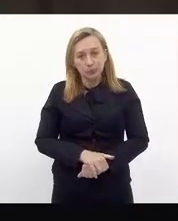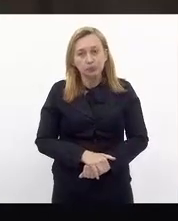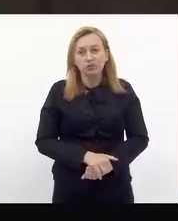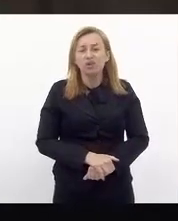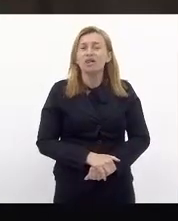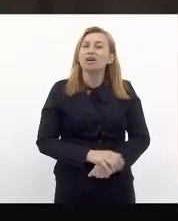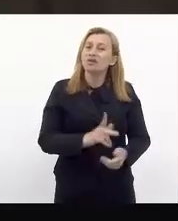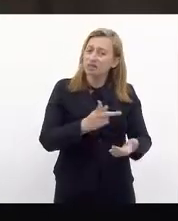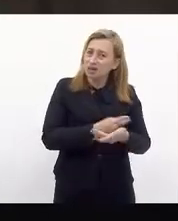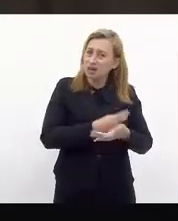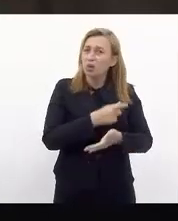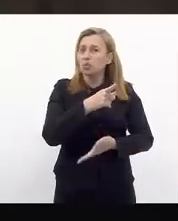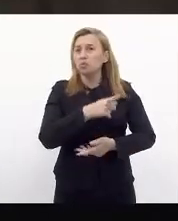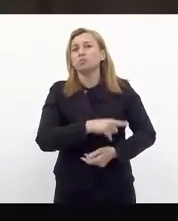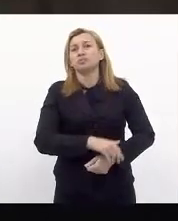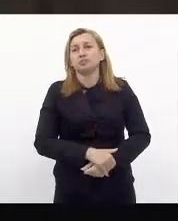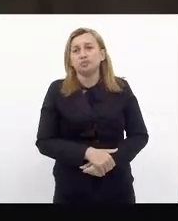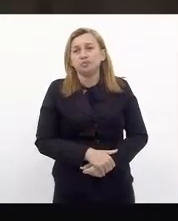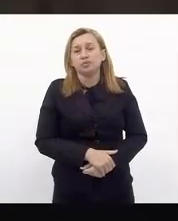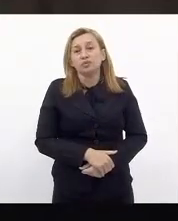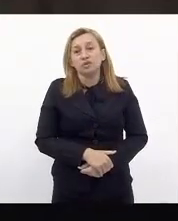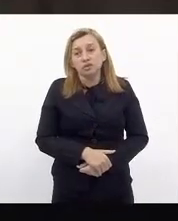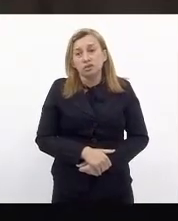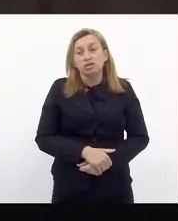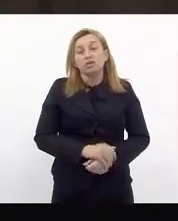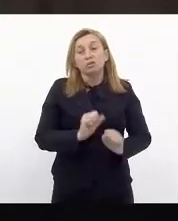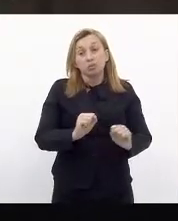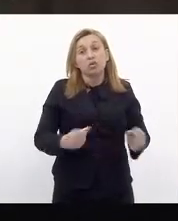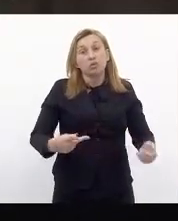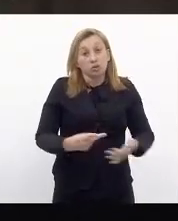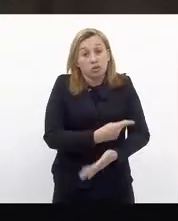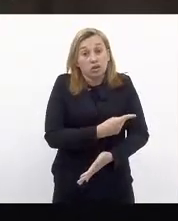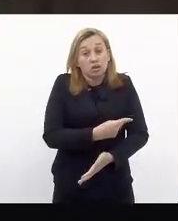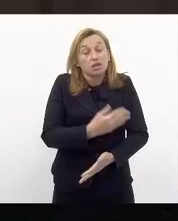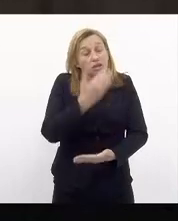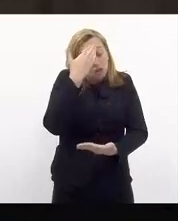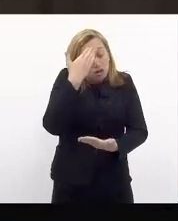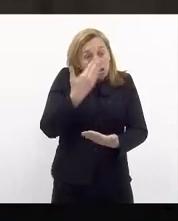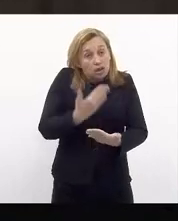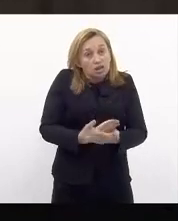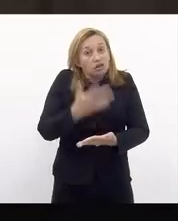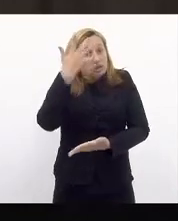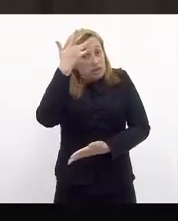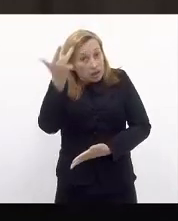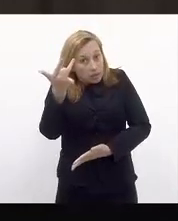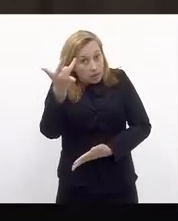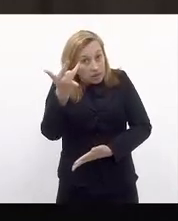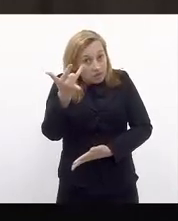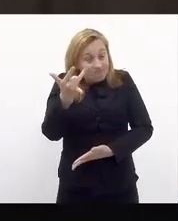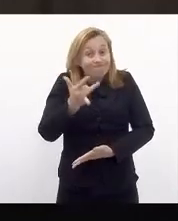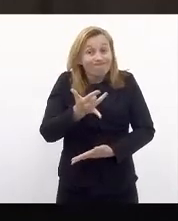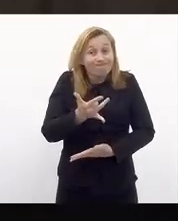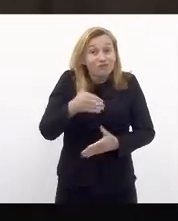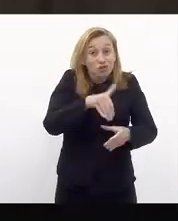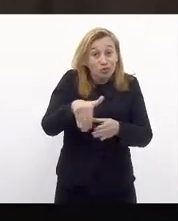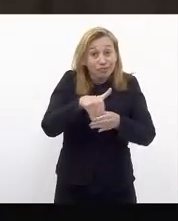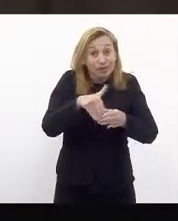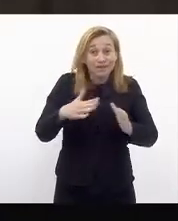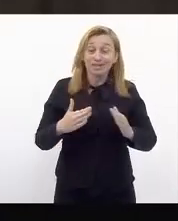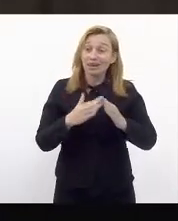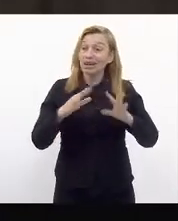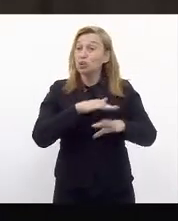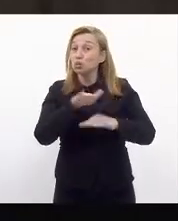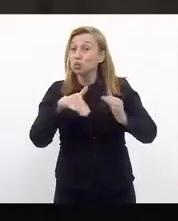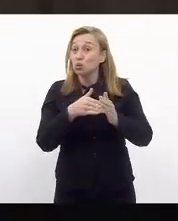e assim justiça que está prestes a acontecer porque acreditamos que amanhã será votado nessa